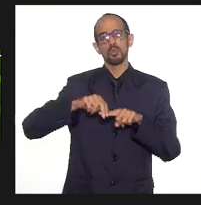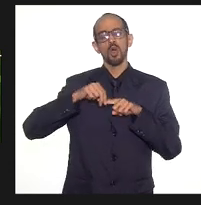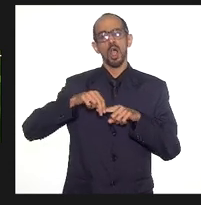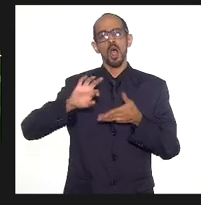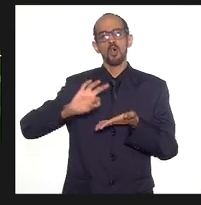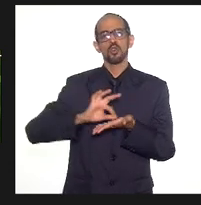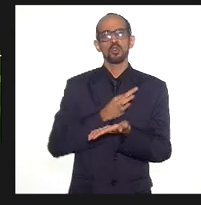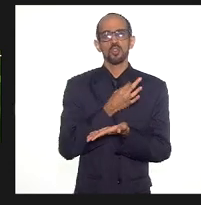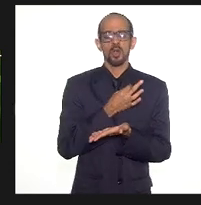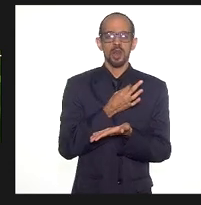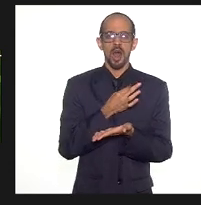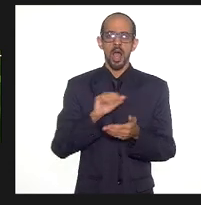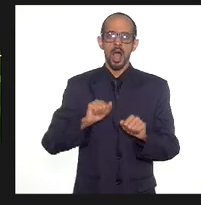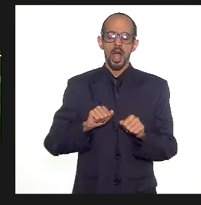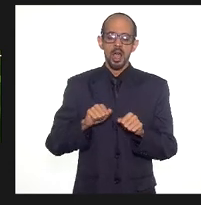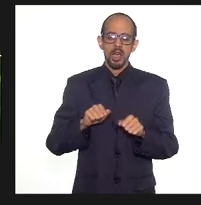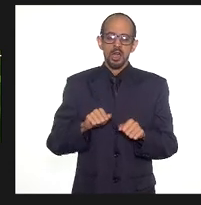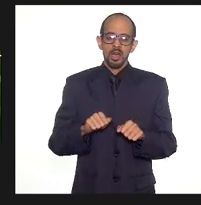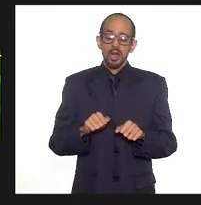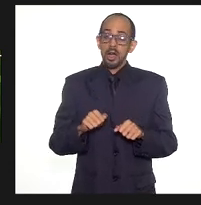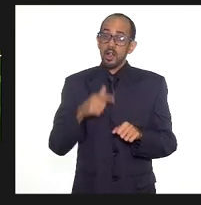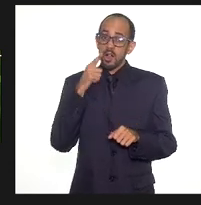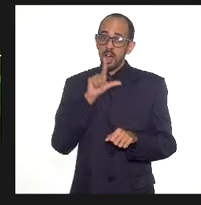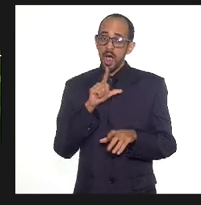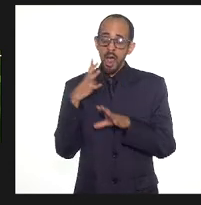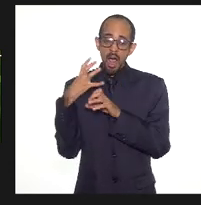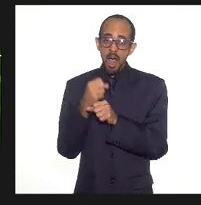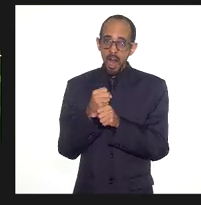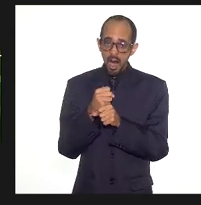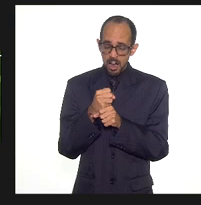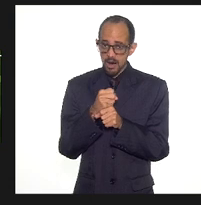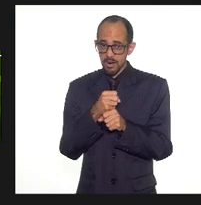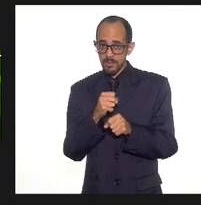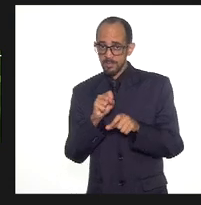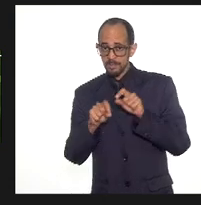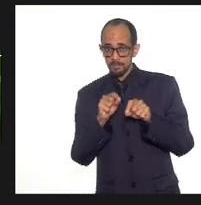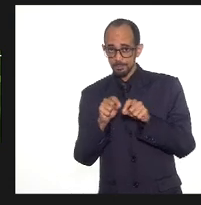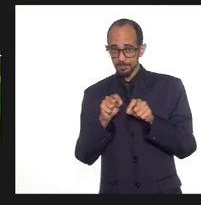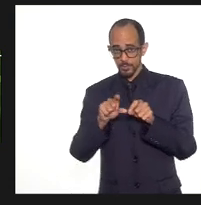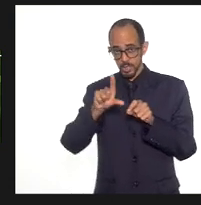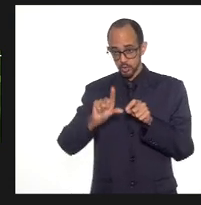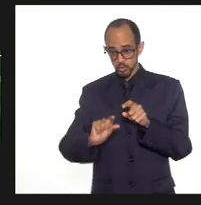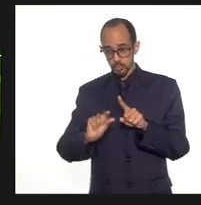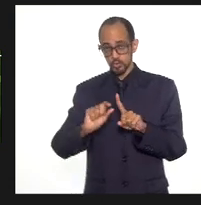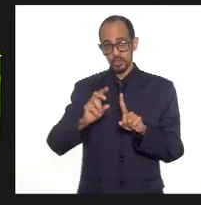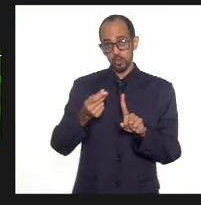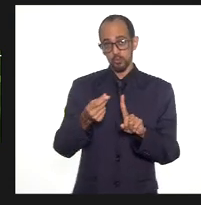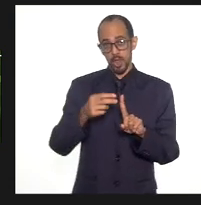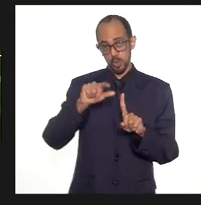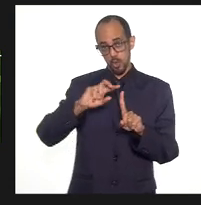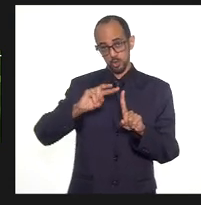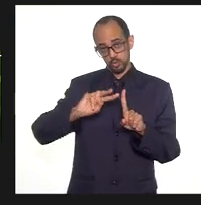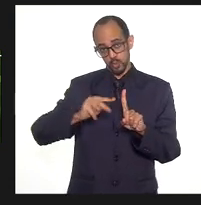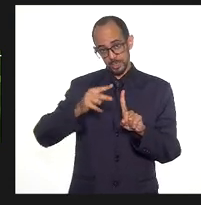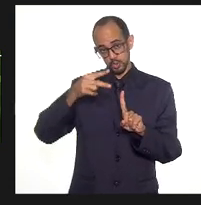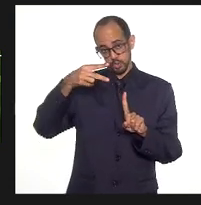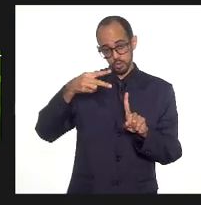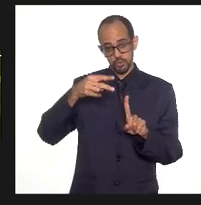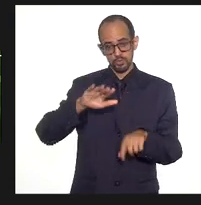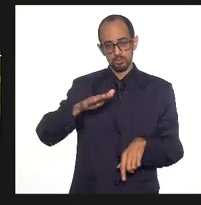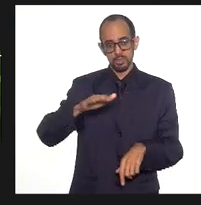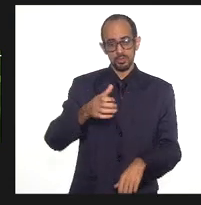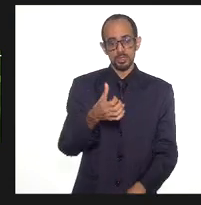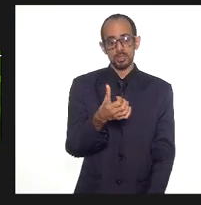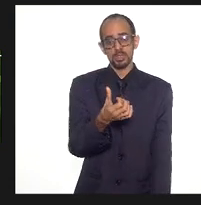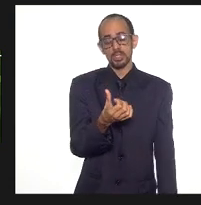a depreciação proporcional acumulada lá em setembro de 2014 de